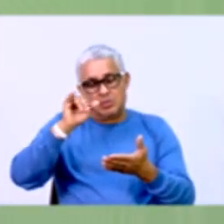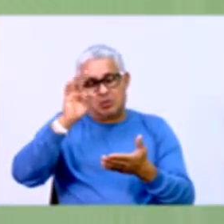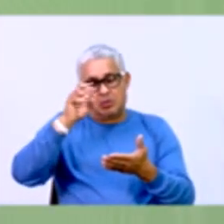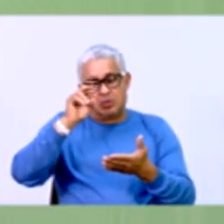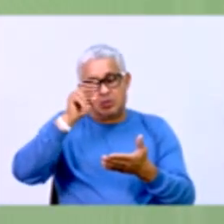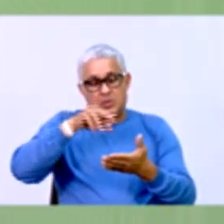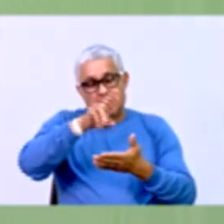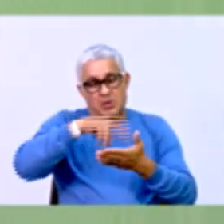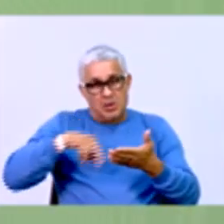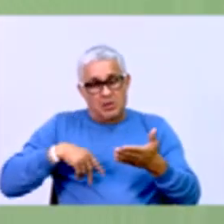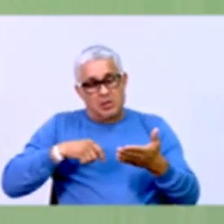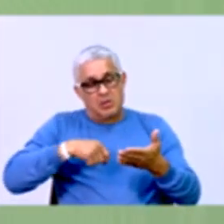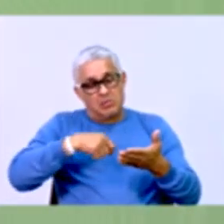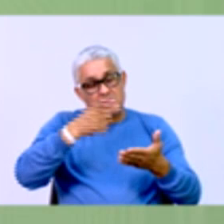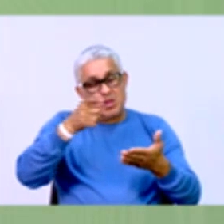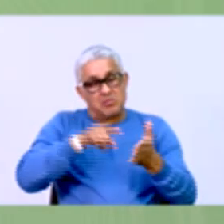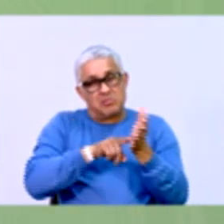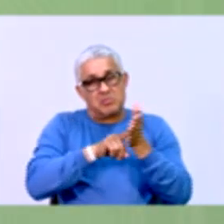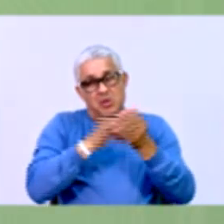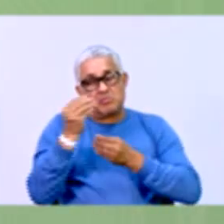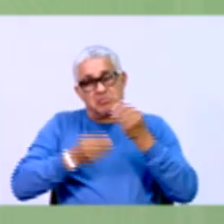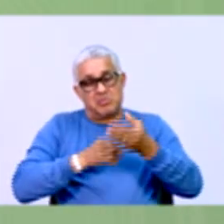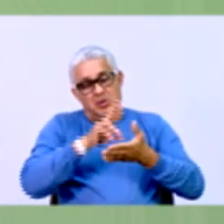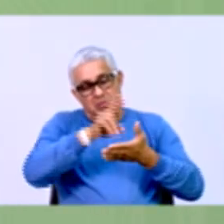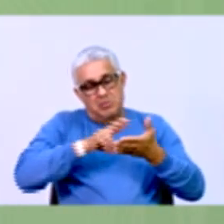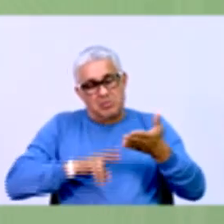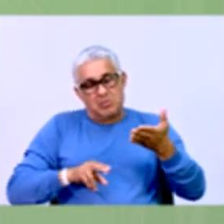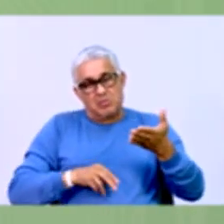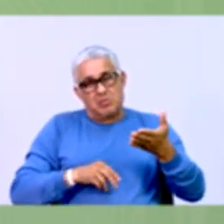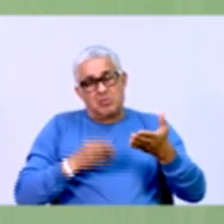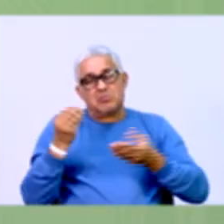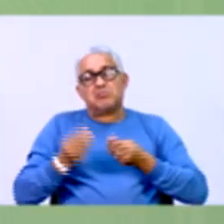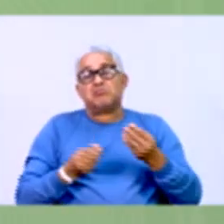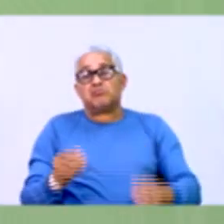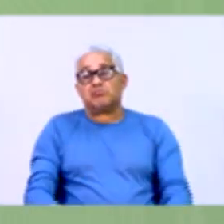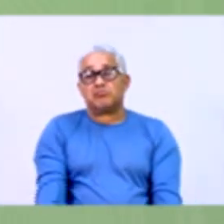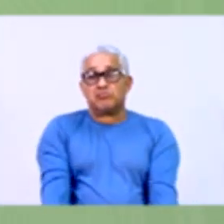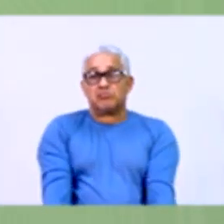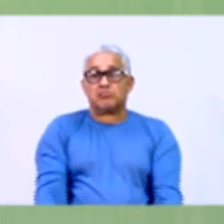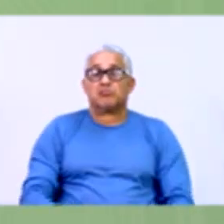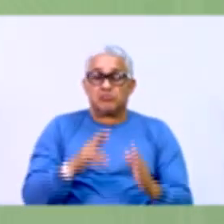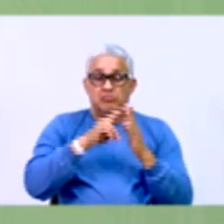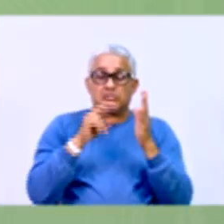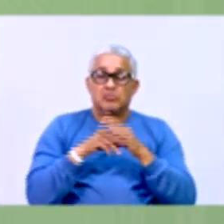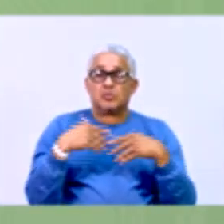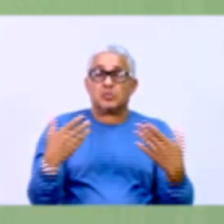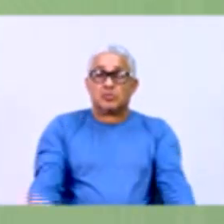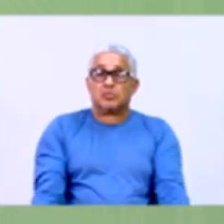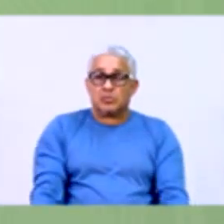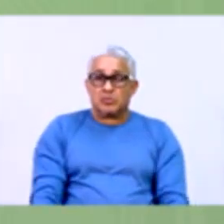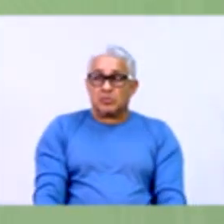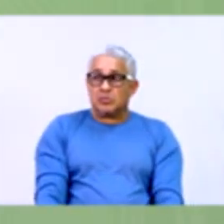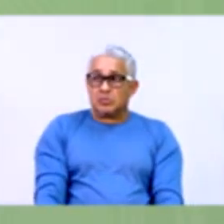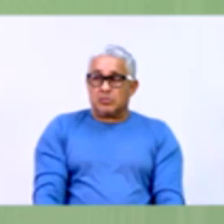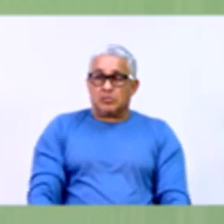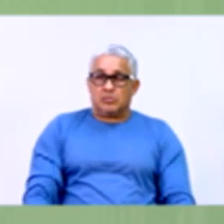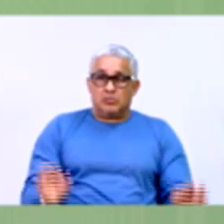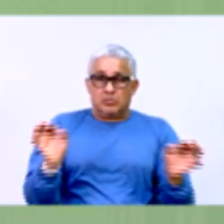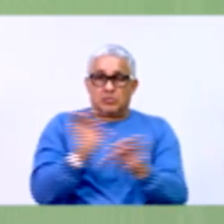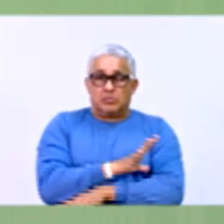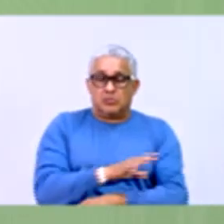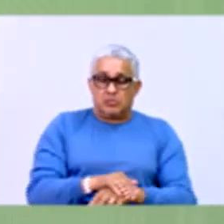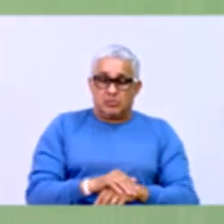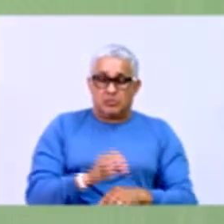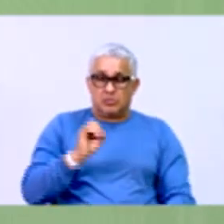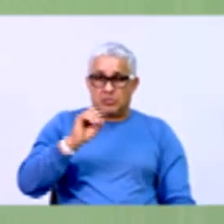naquele relatório que saiu. Mas como é que aquele relatório era gerado? Qual é a regra que definia o resultado de uma